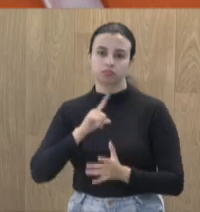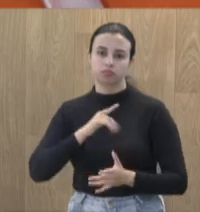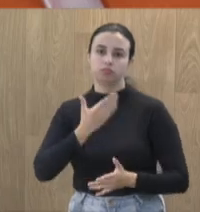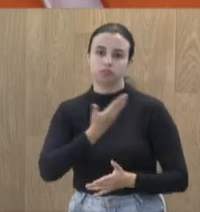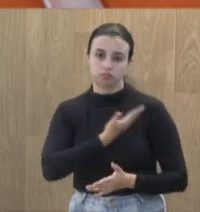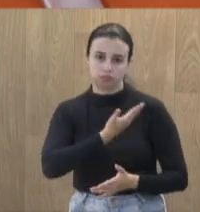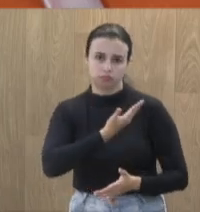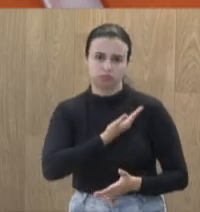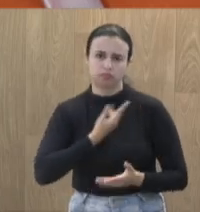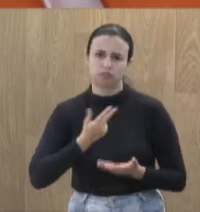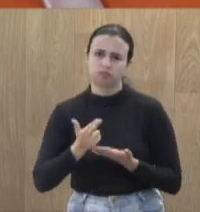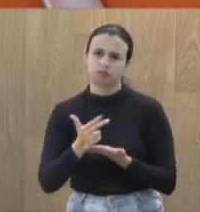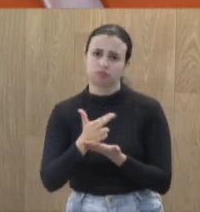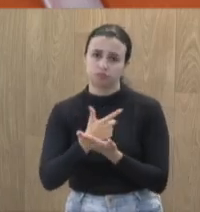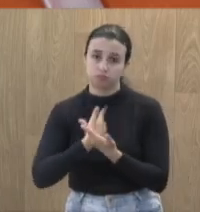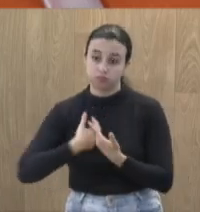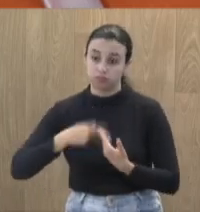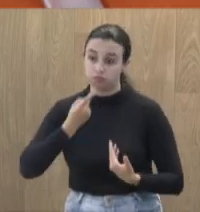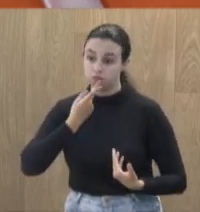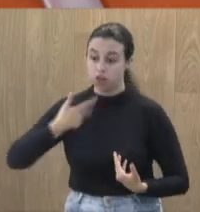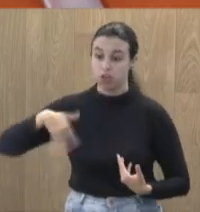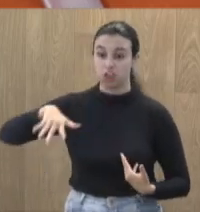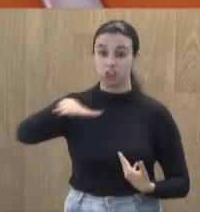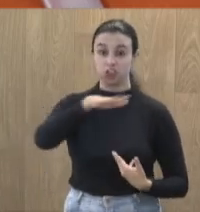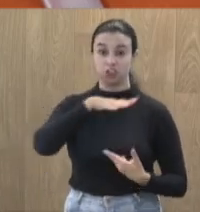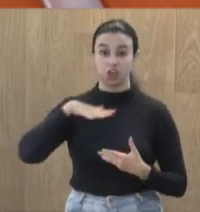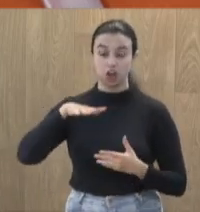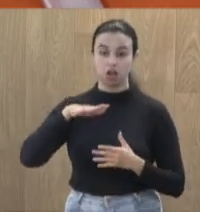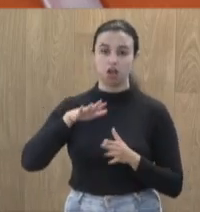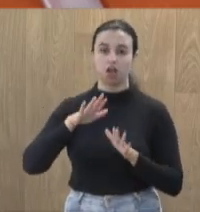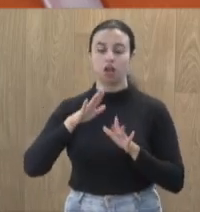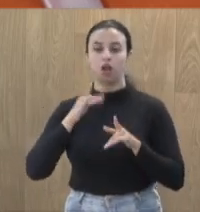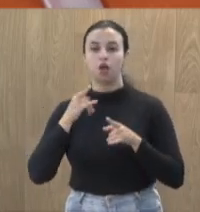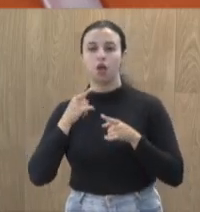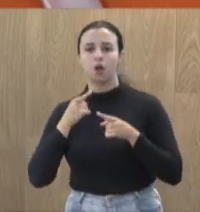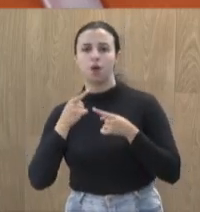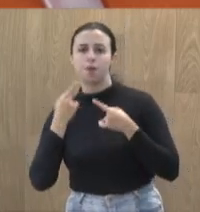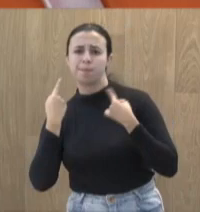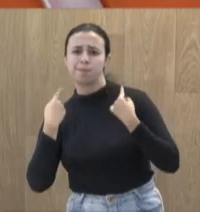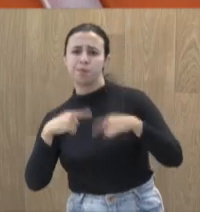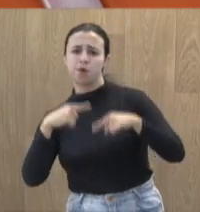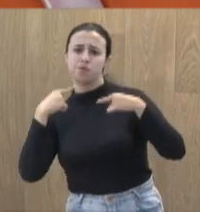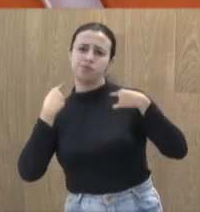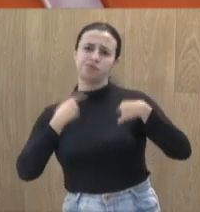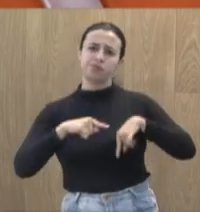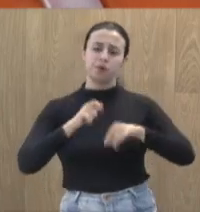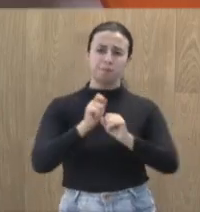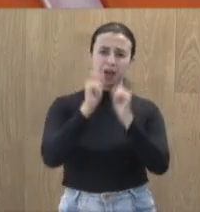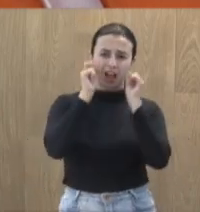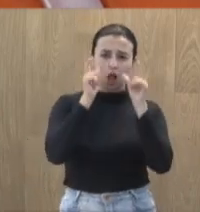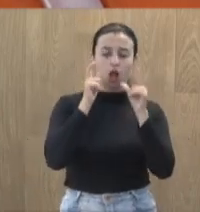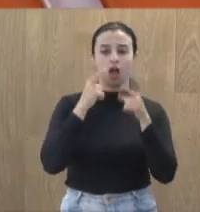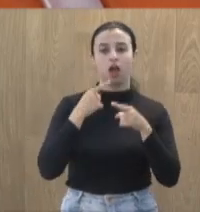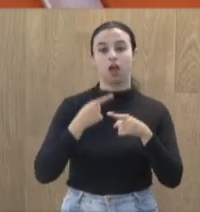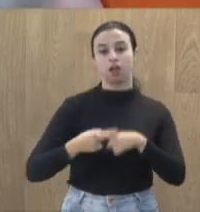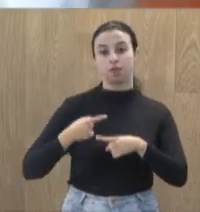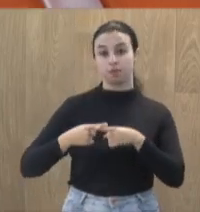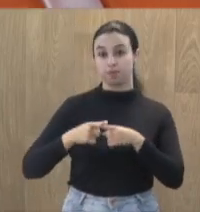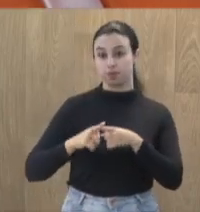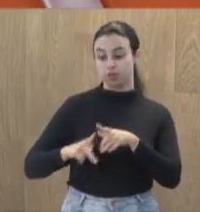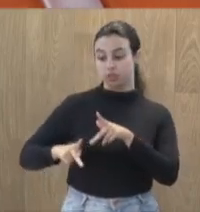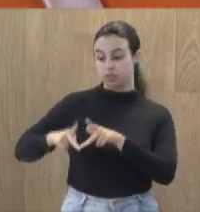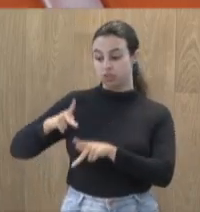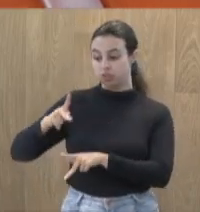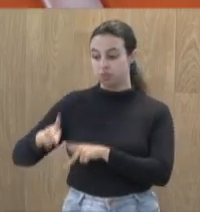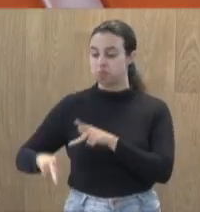generalizando, fazendo essa provocação, porque isso que eu estou falando aqui, o cidadão não